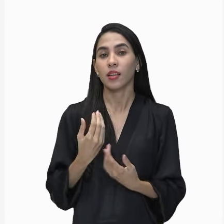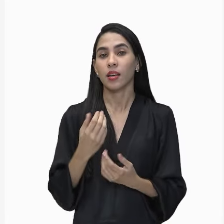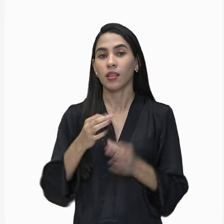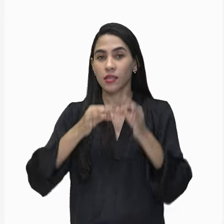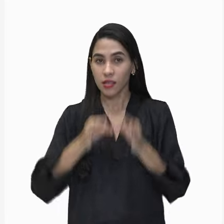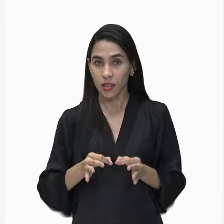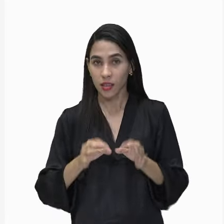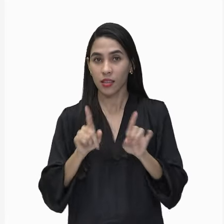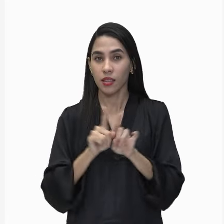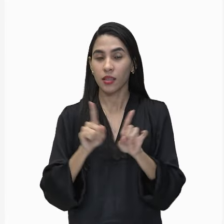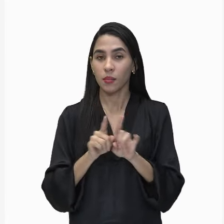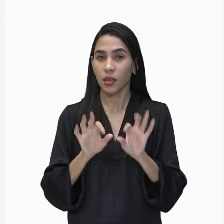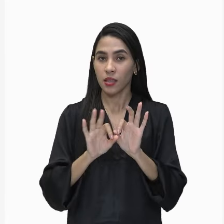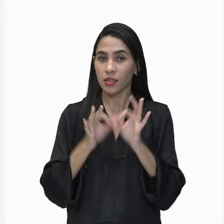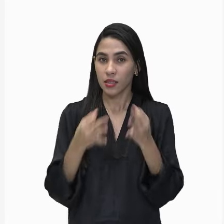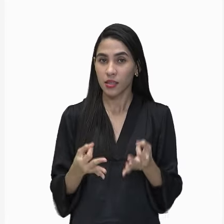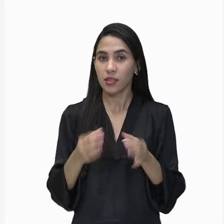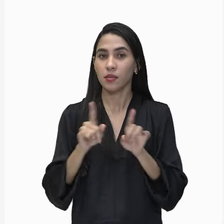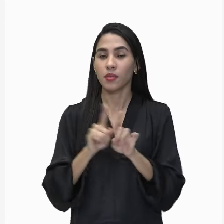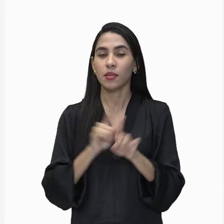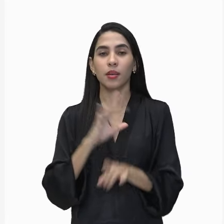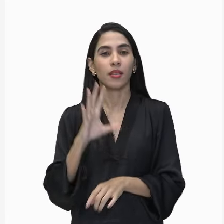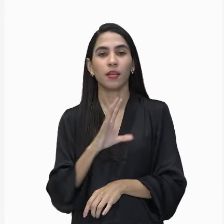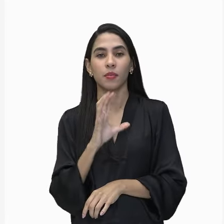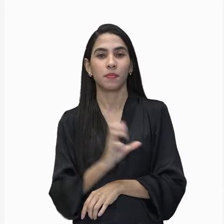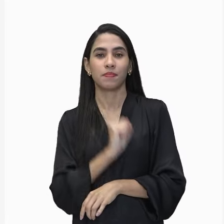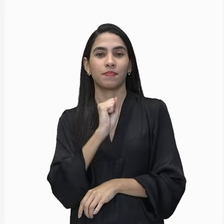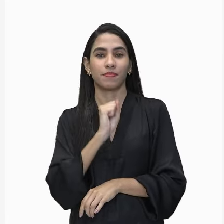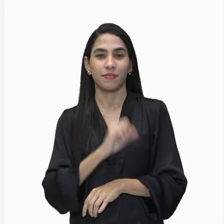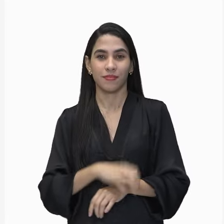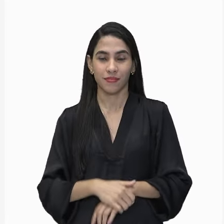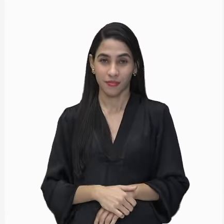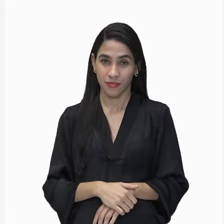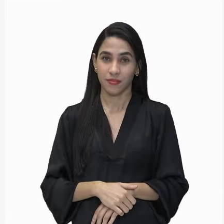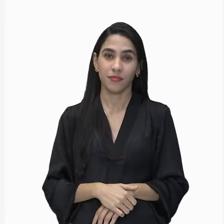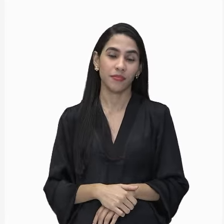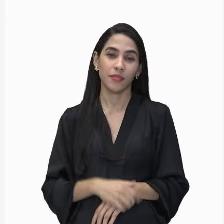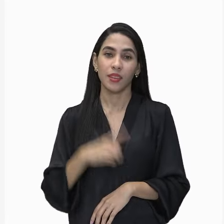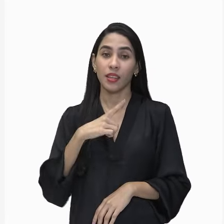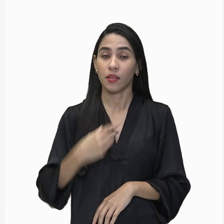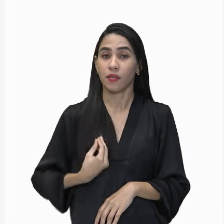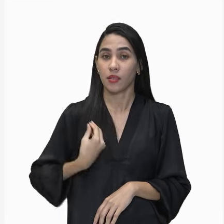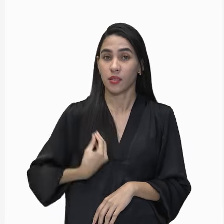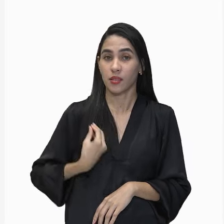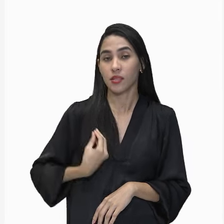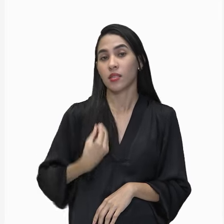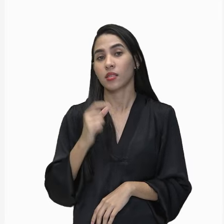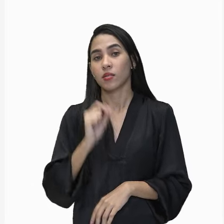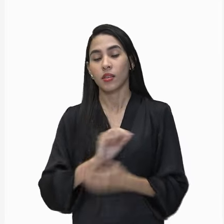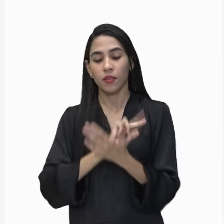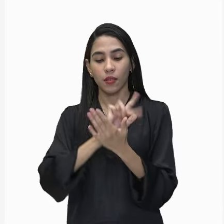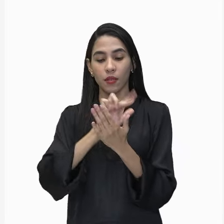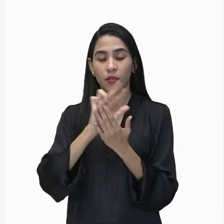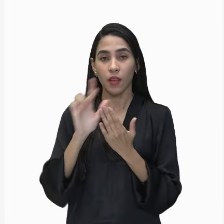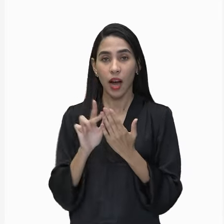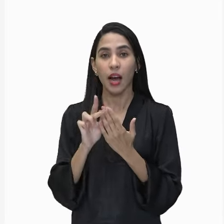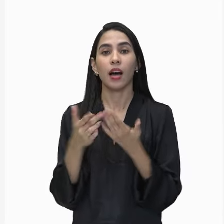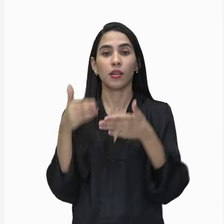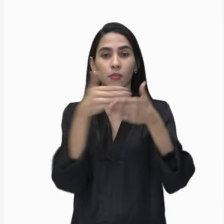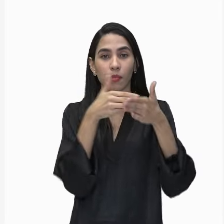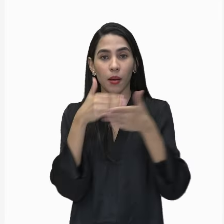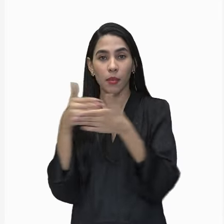íntegra, sincera e apaixonada, apesar da existência de inúmeros